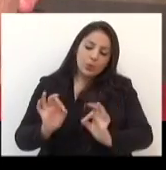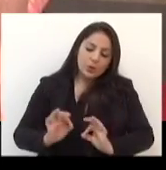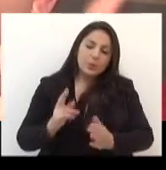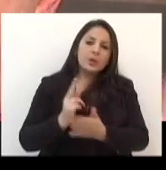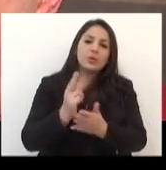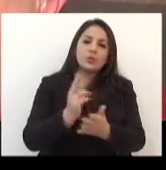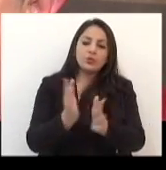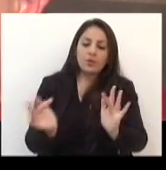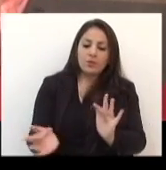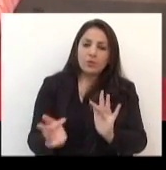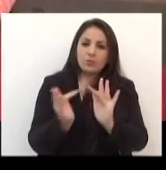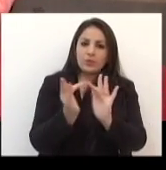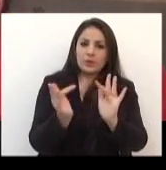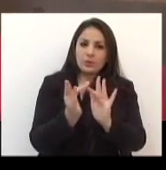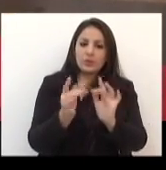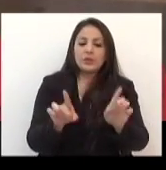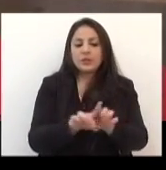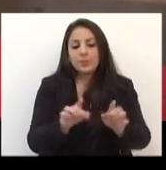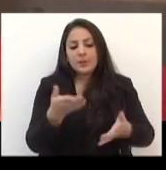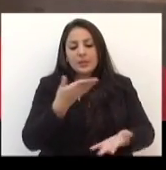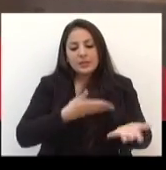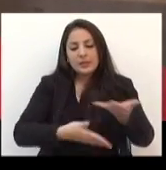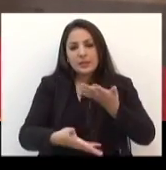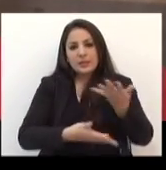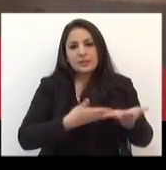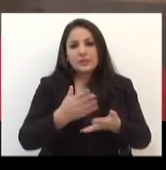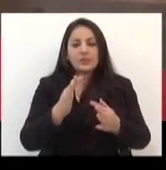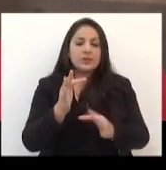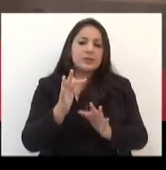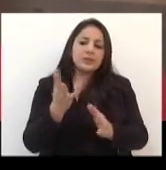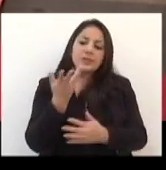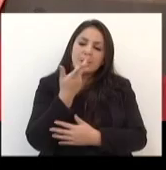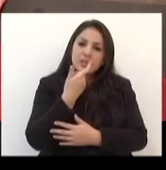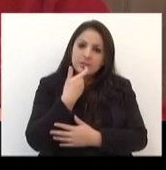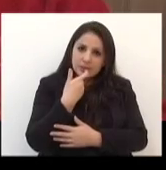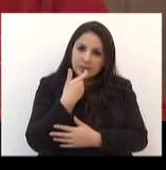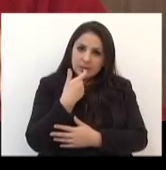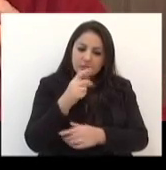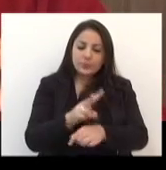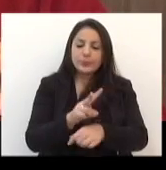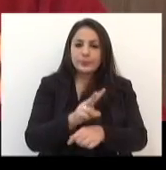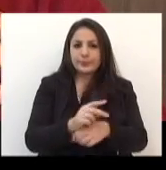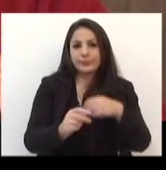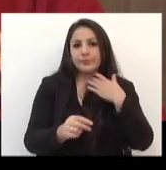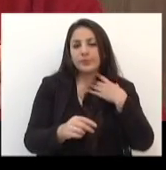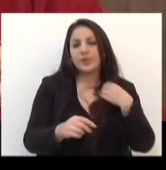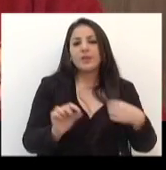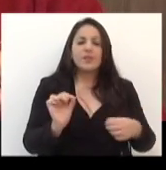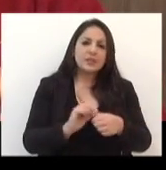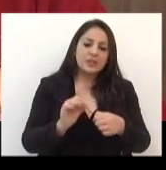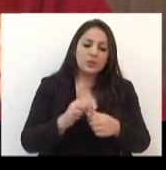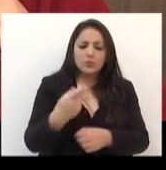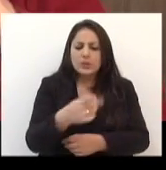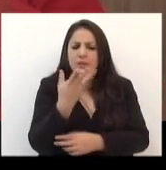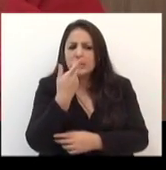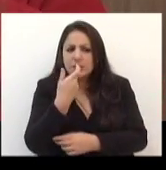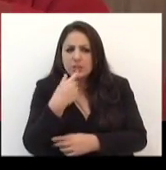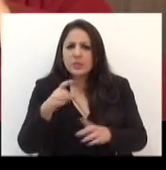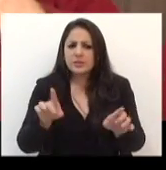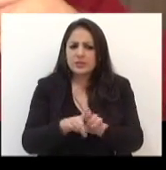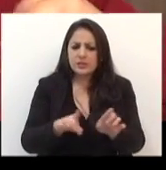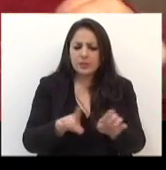os vínculos e promover a reintegração das crianças assistidas. Fazer com que essa criança e esse adolescente